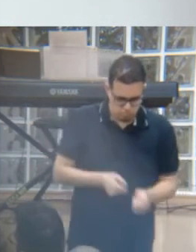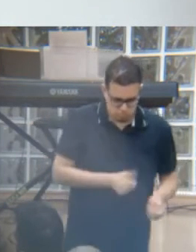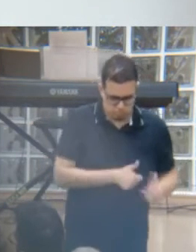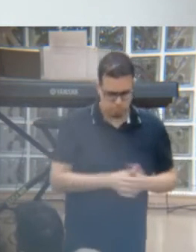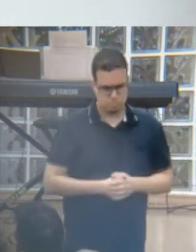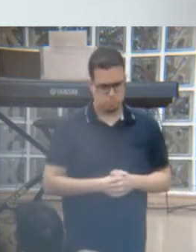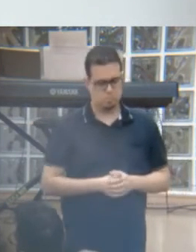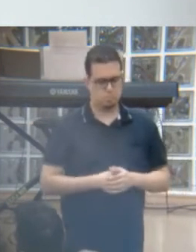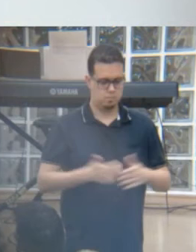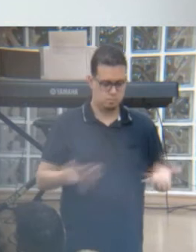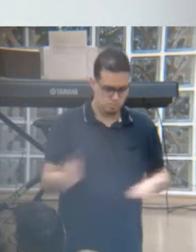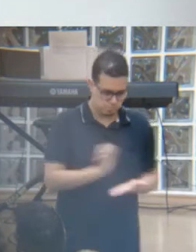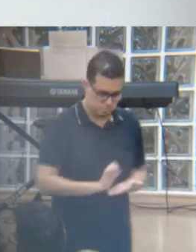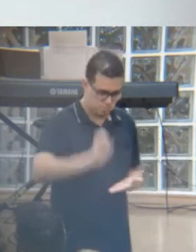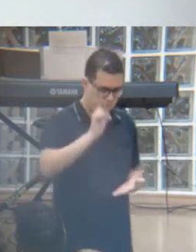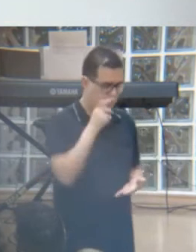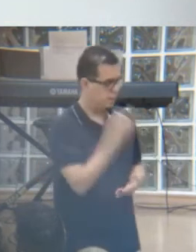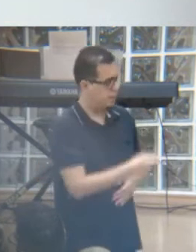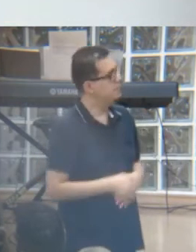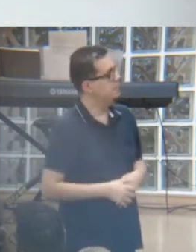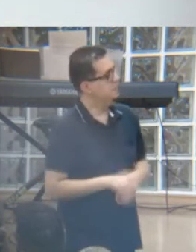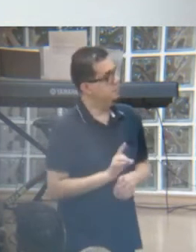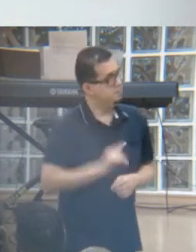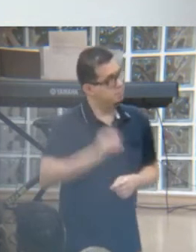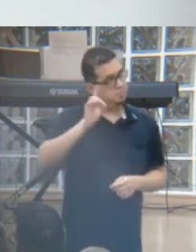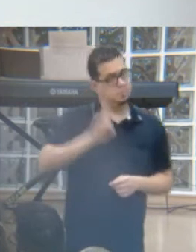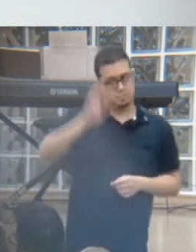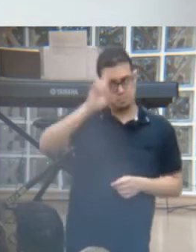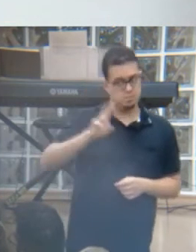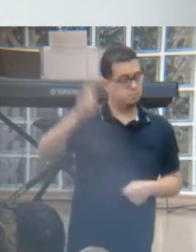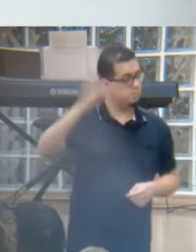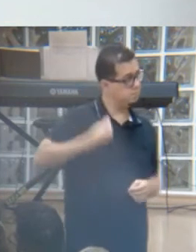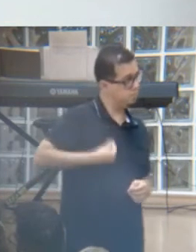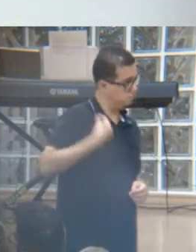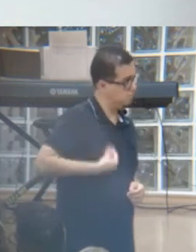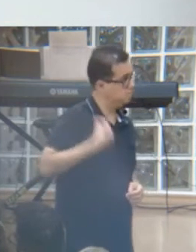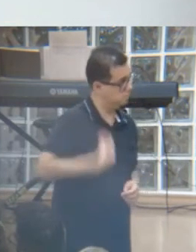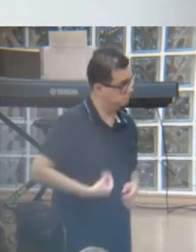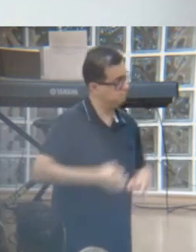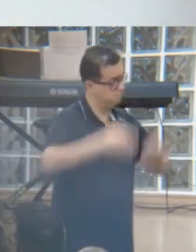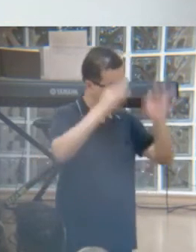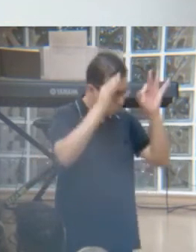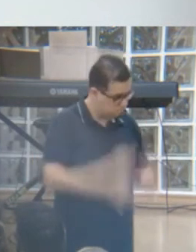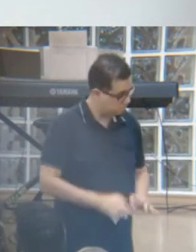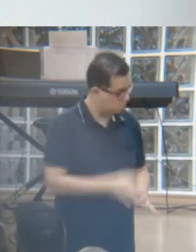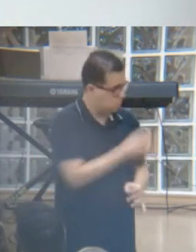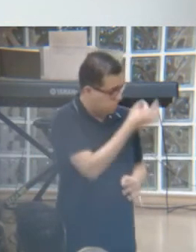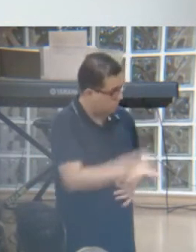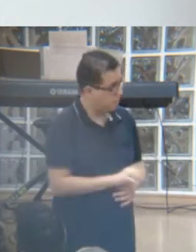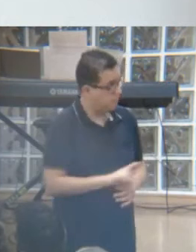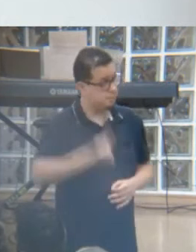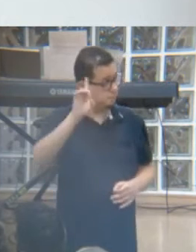Então Elias diz: tão certo como vive o Senhor, o Deus de